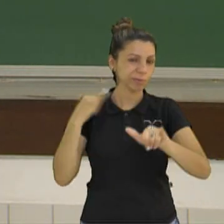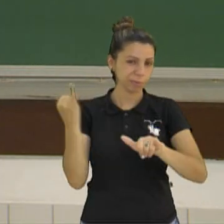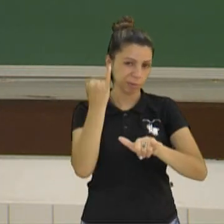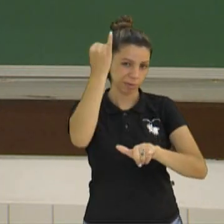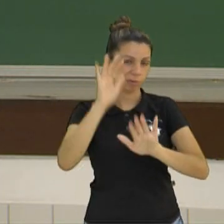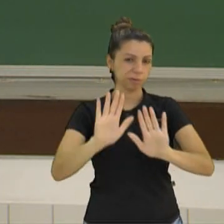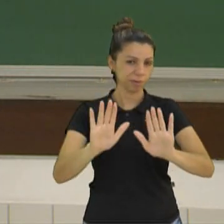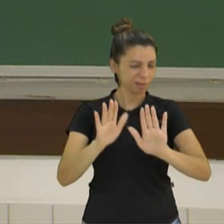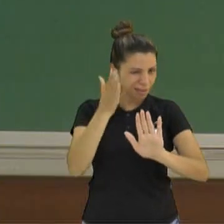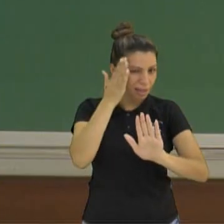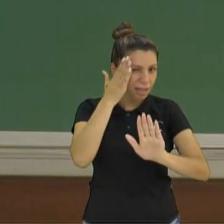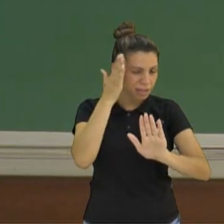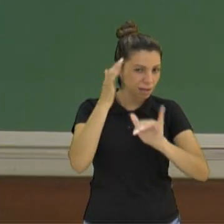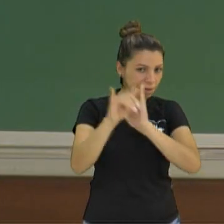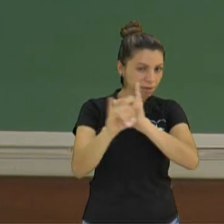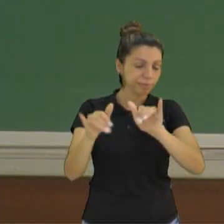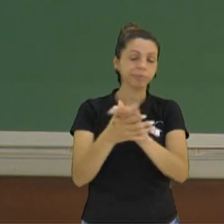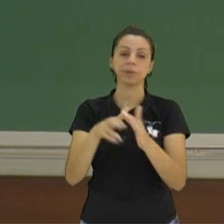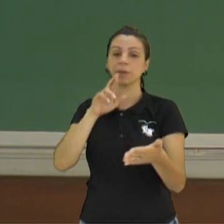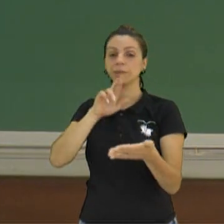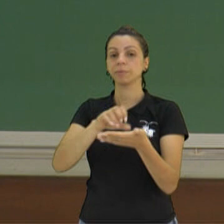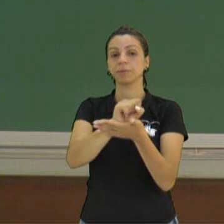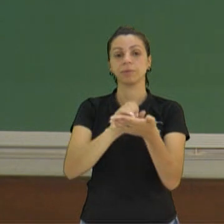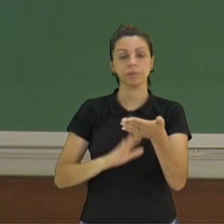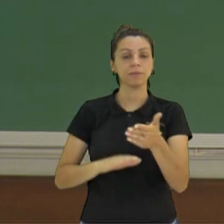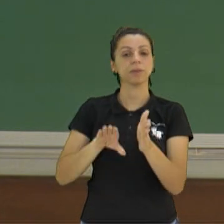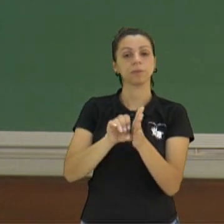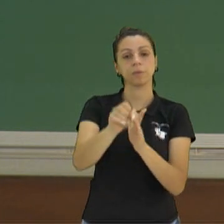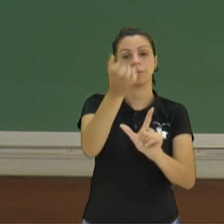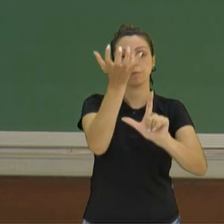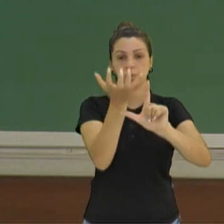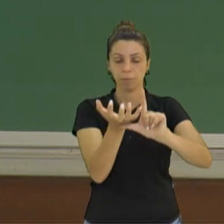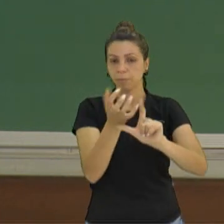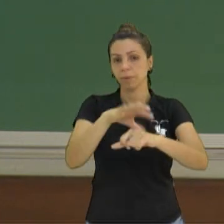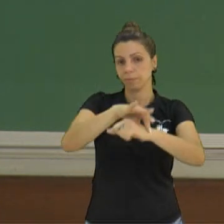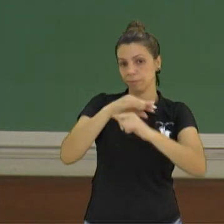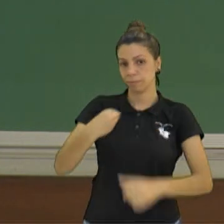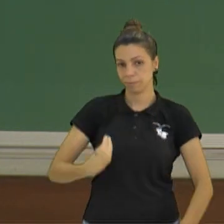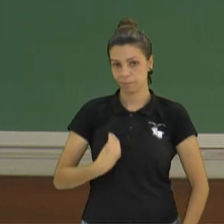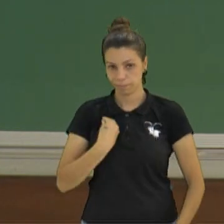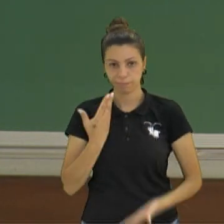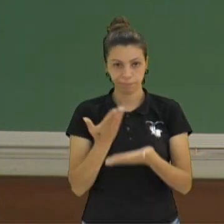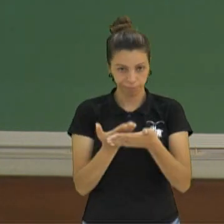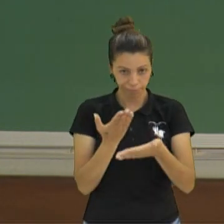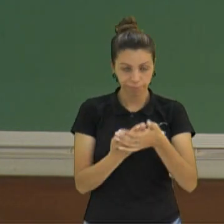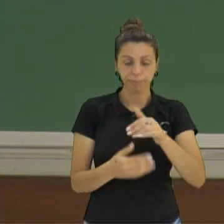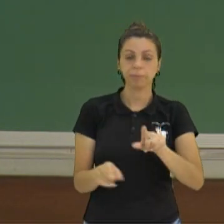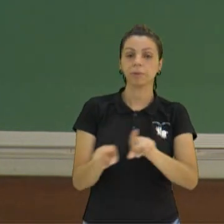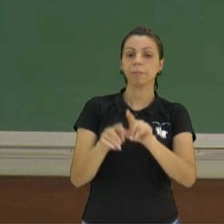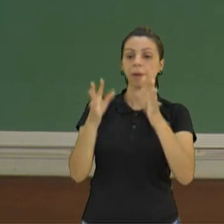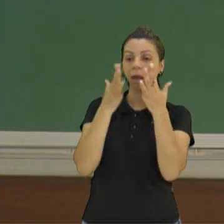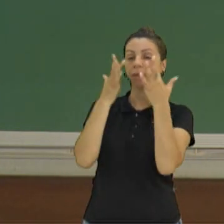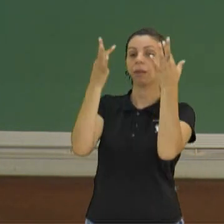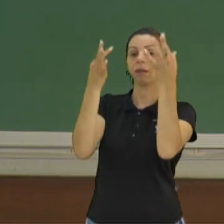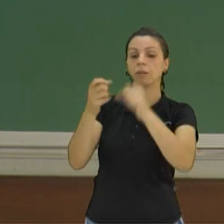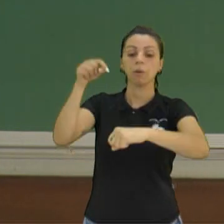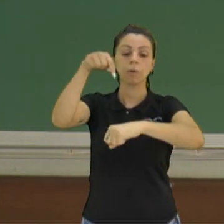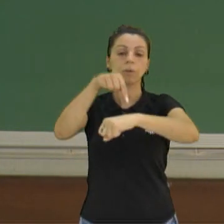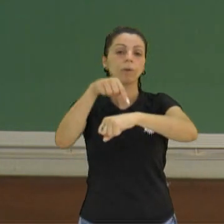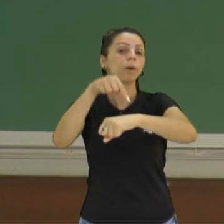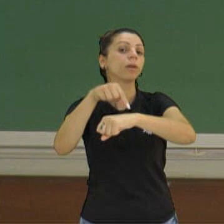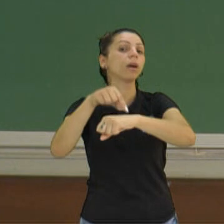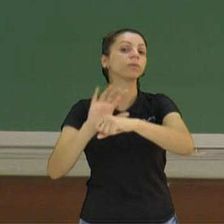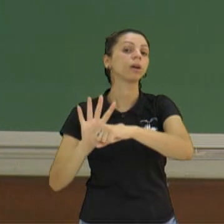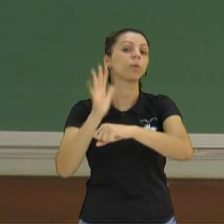Sabe quais são os recadinhos, né? Fazer as atividades do Google Classroom para validar a presença nessa aula. Prestar atenção nos horários em que está tendo videoaula pelo